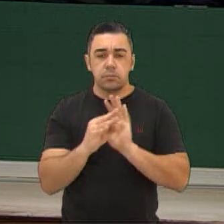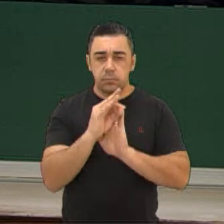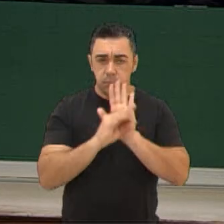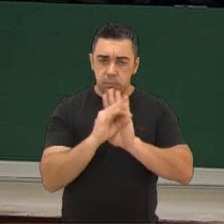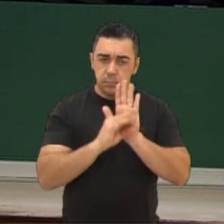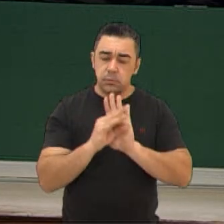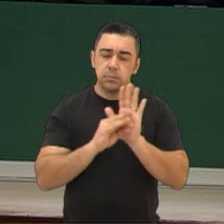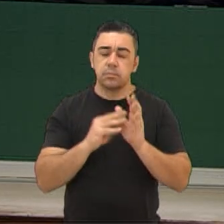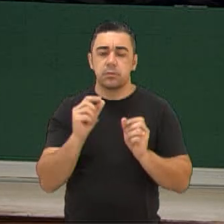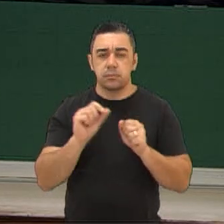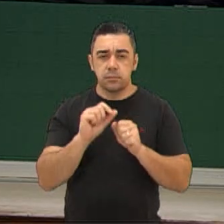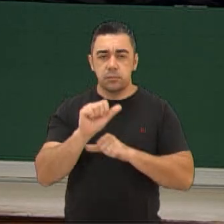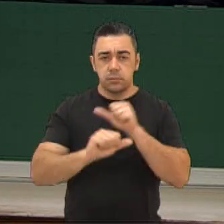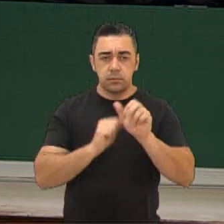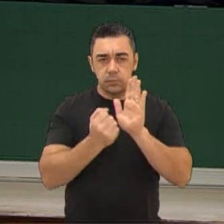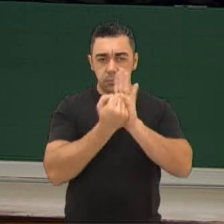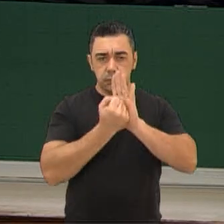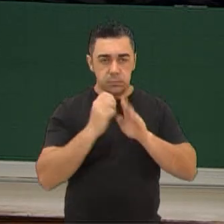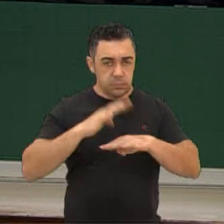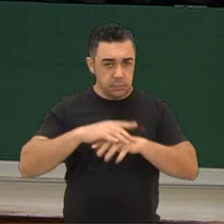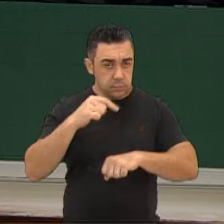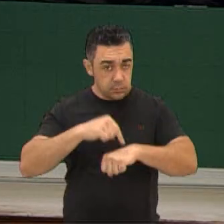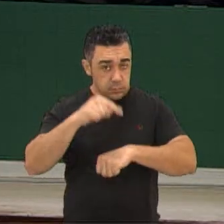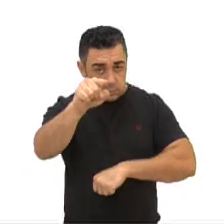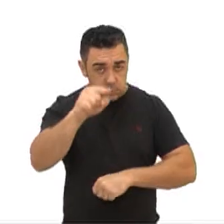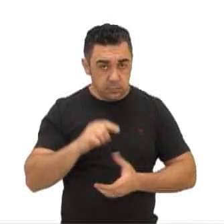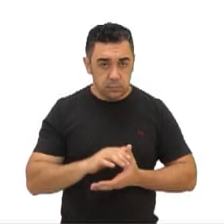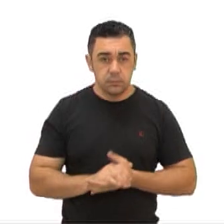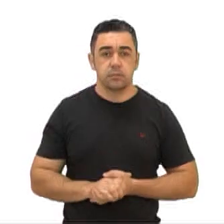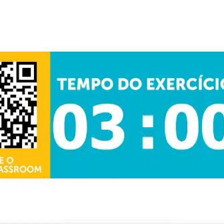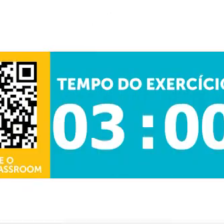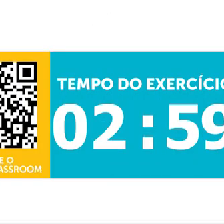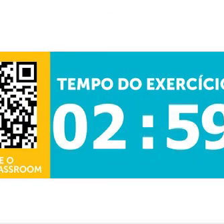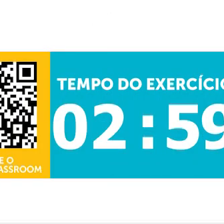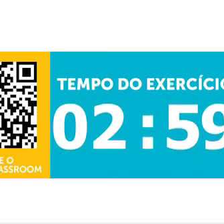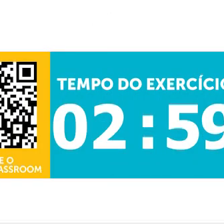textual para a forma matemática. Tempo para vocês resolverem.